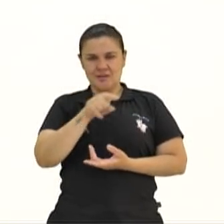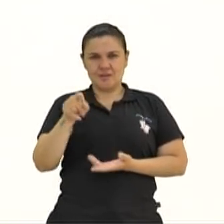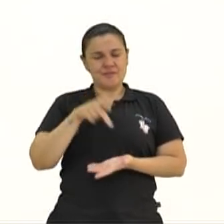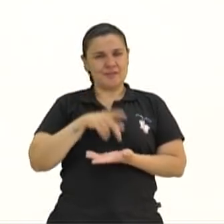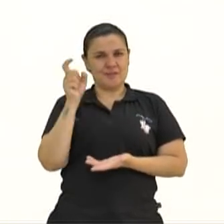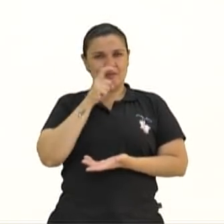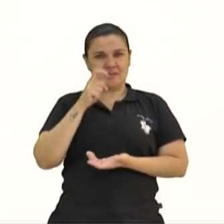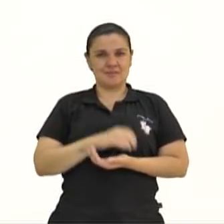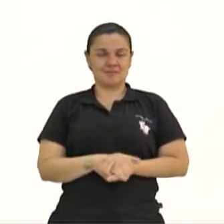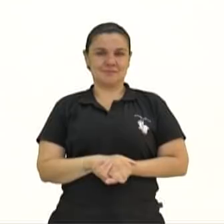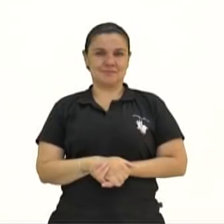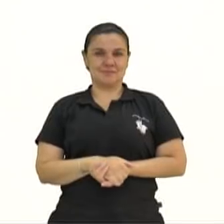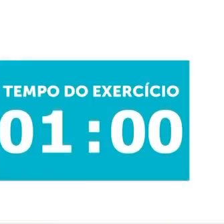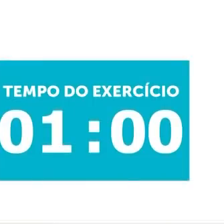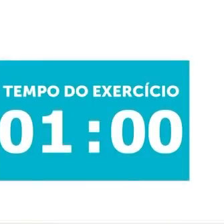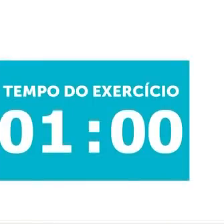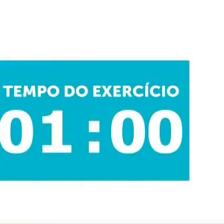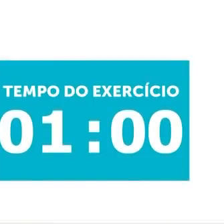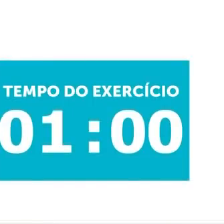Falso ou verdadeiro?